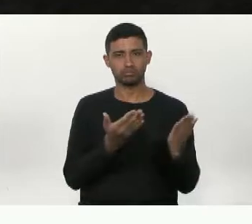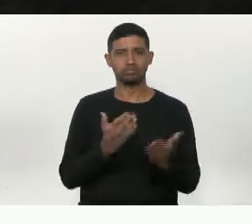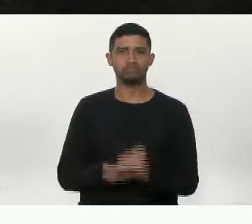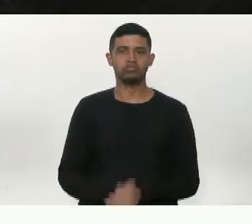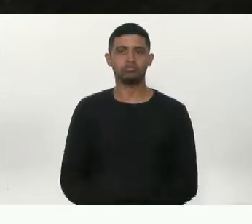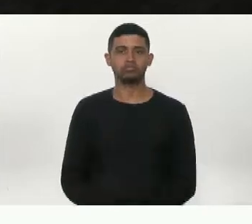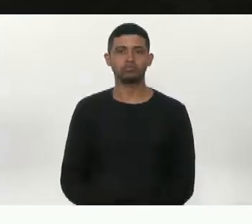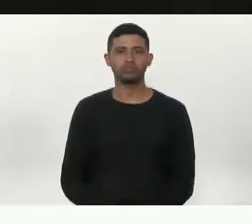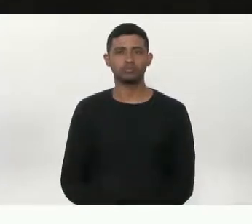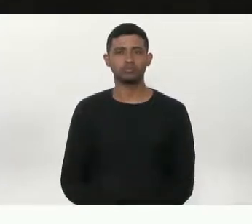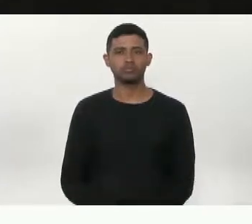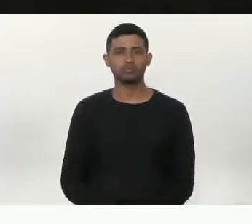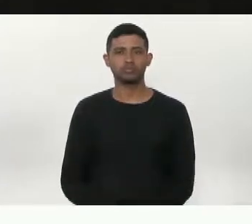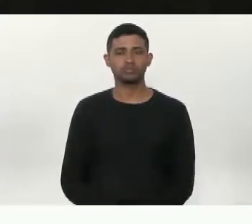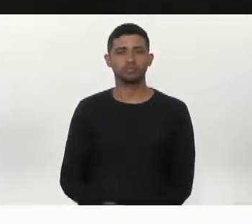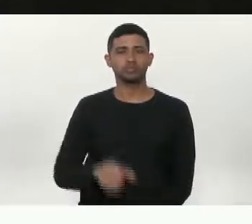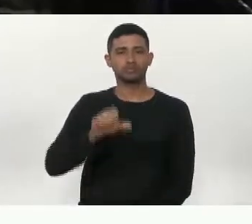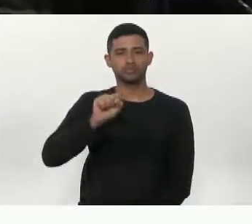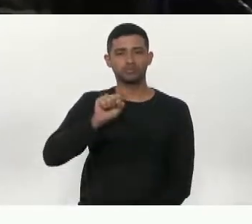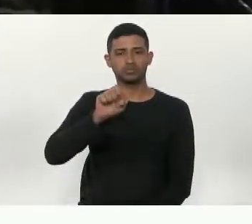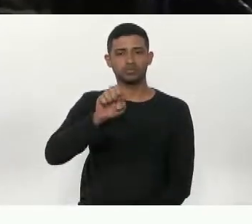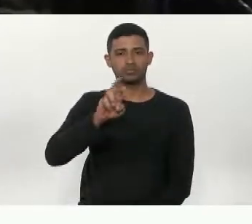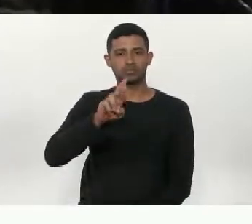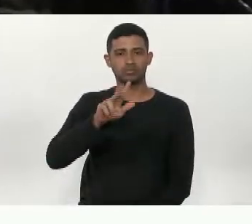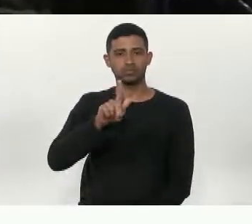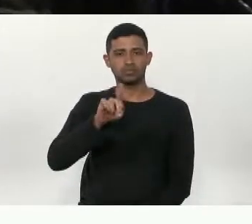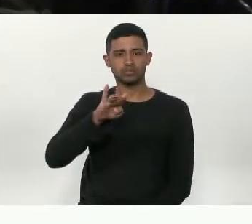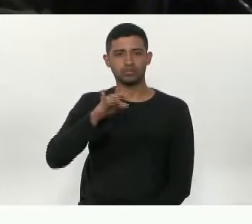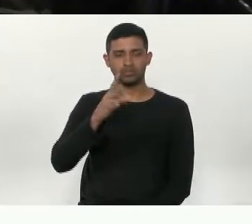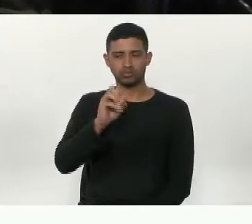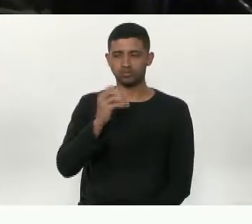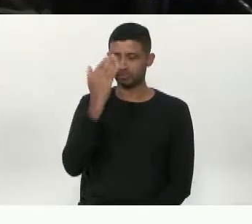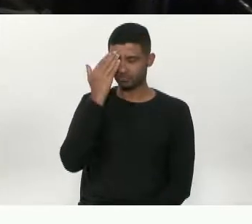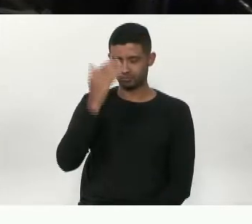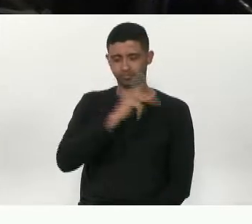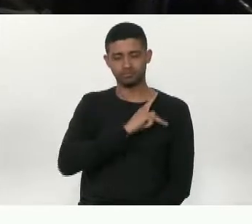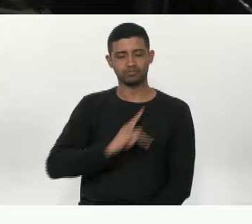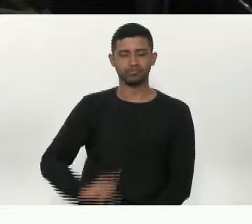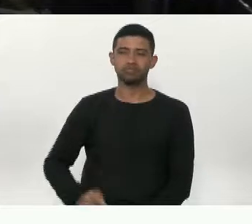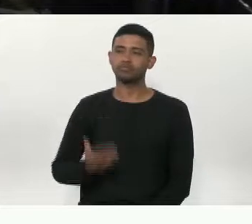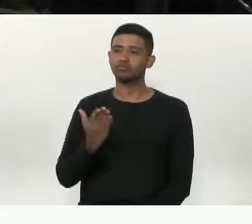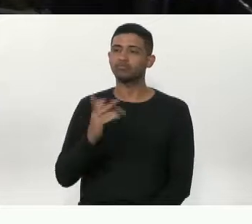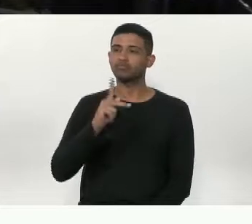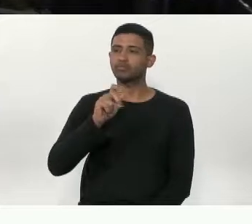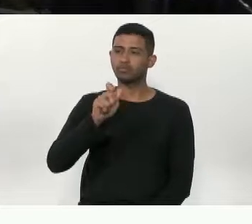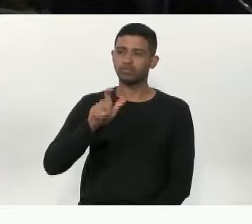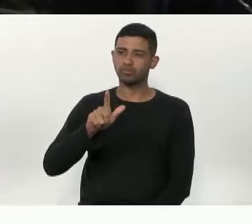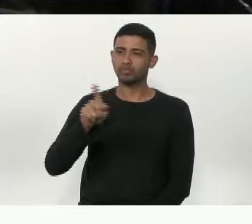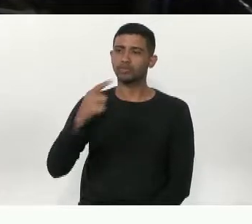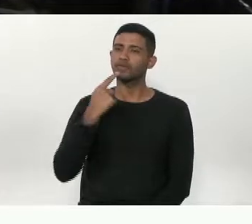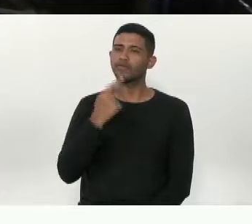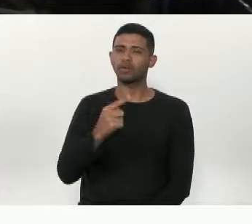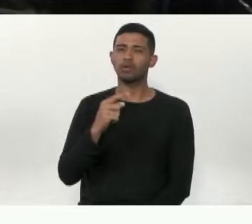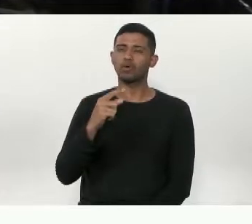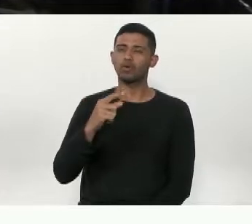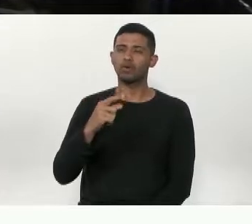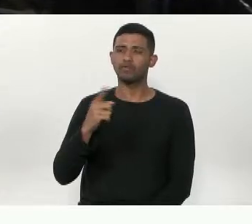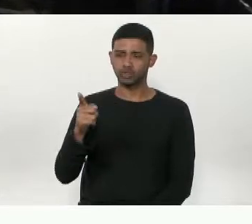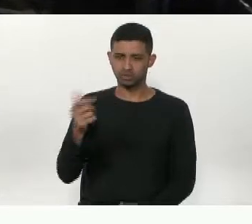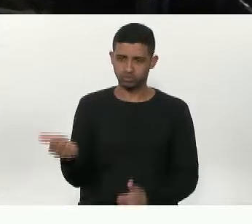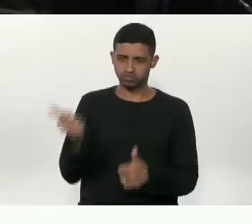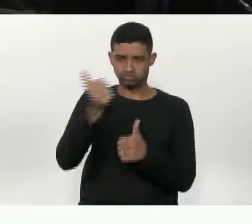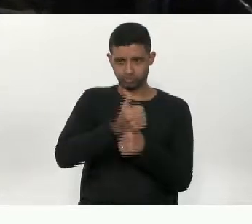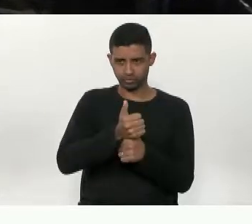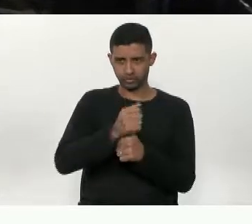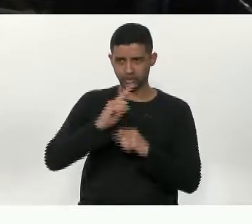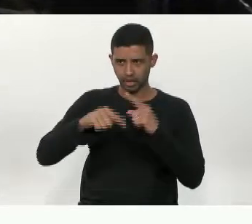senhor doutor Serginho. Obrigado, senhora presidente. Doutor Paul, o senhor mencionou que 3 dias após a